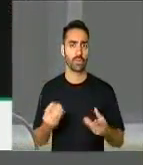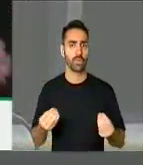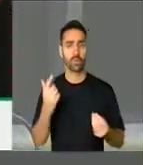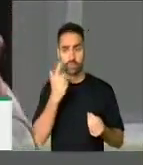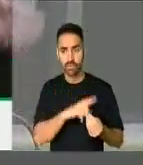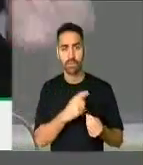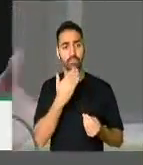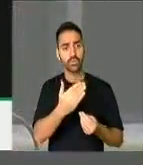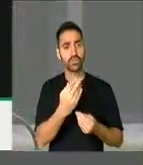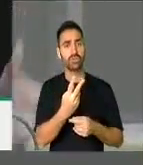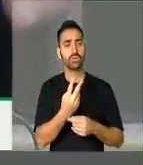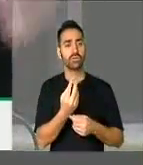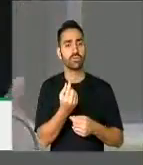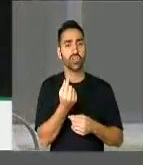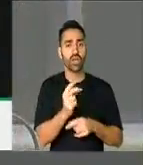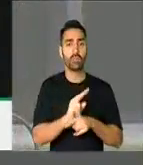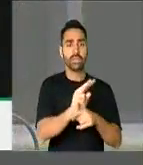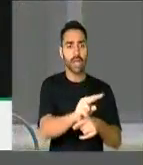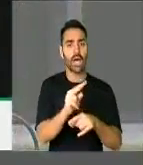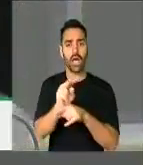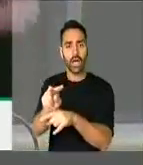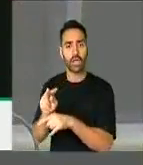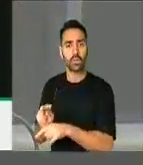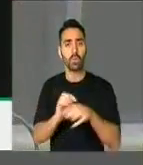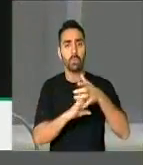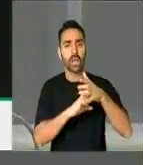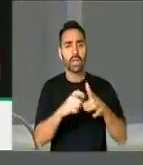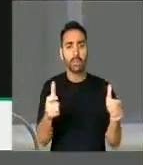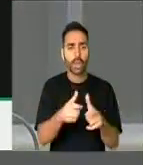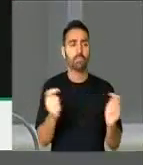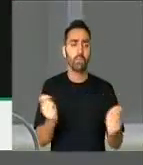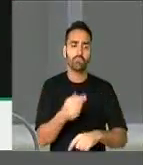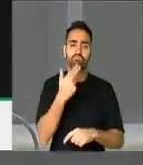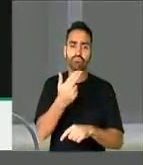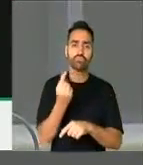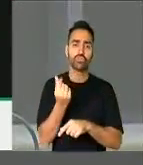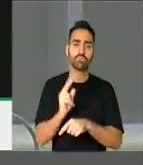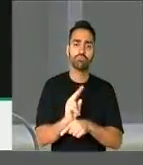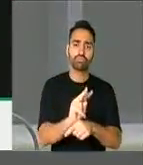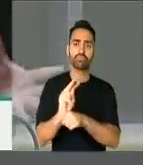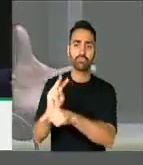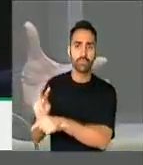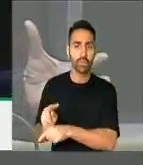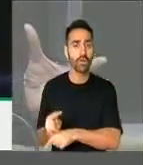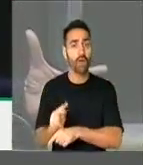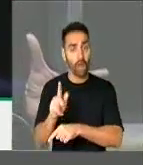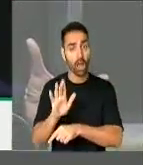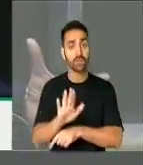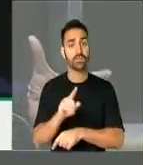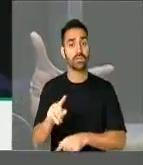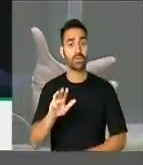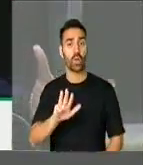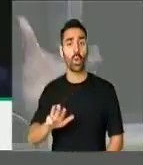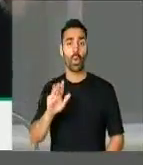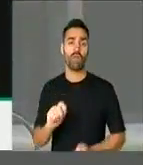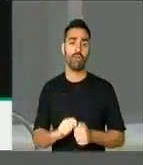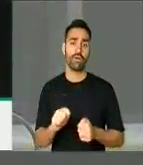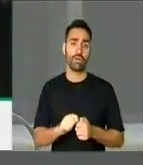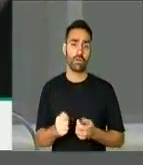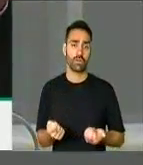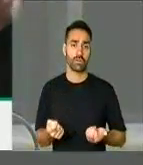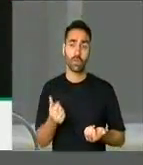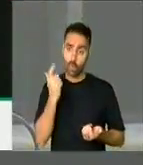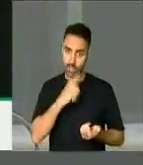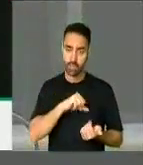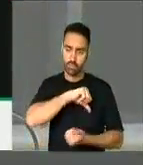abrindo crédito para o micro, pequeno empresário, para as pequenas empresas, para as médias empresas, para as grandes empresas. Foi assim que fez o Lula para poder